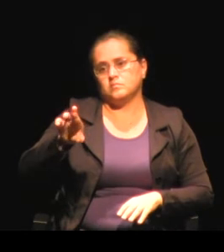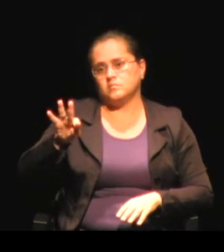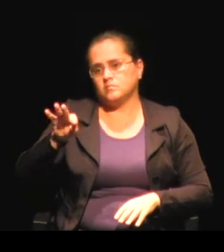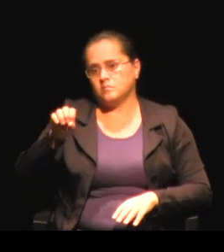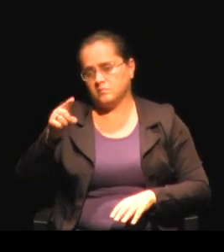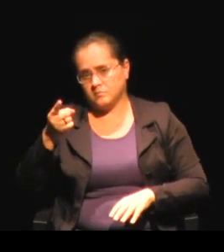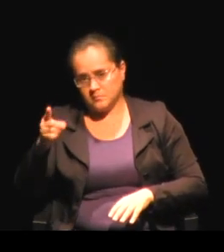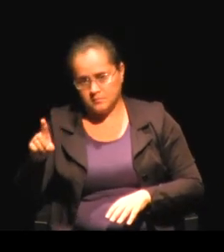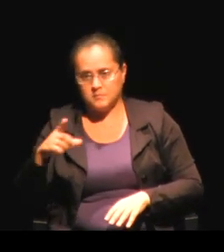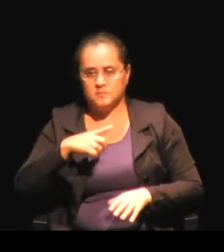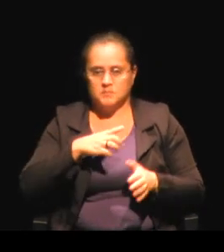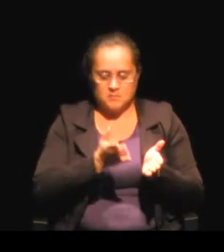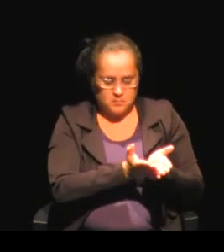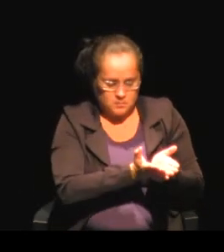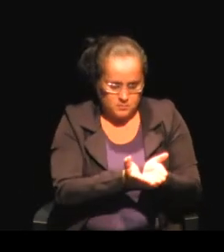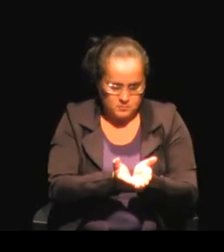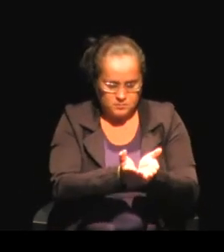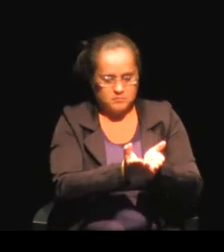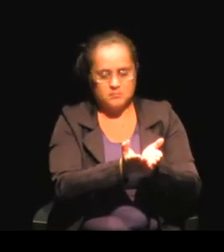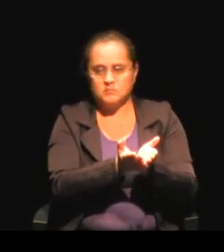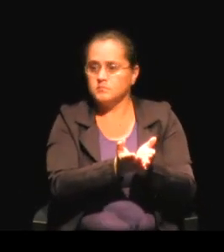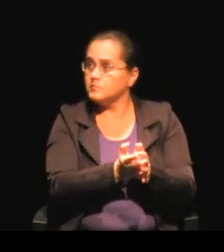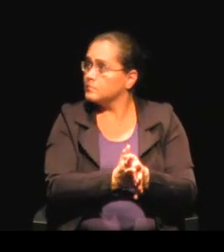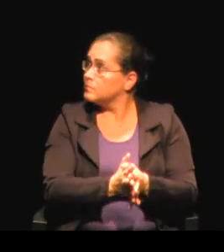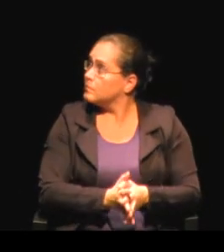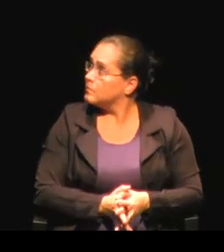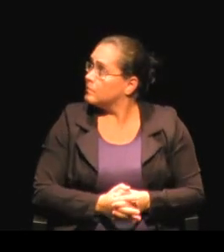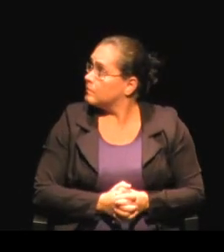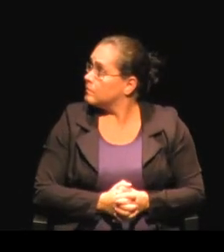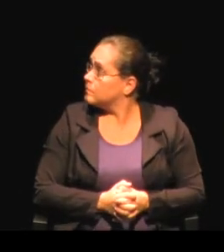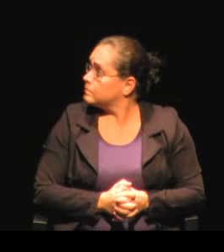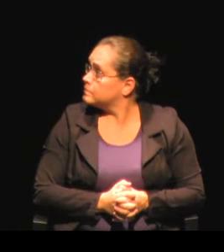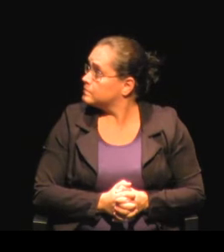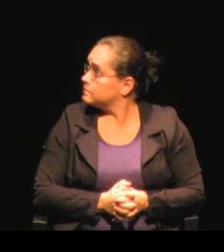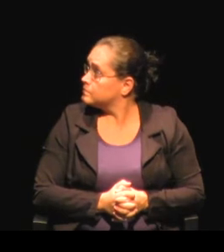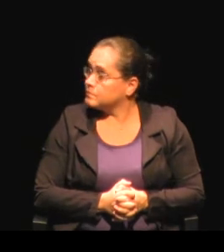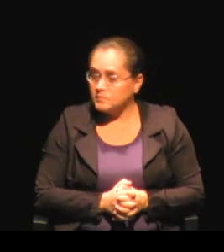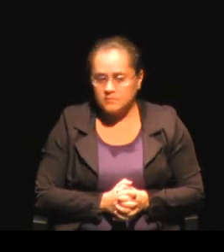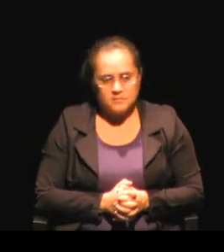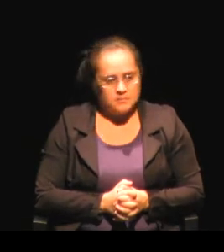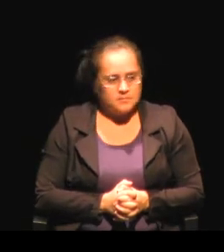Sertão, com essas velas quadradas demarcando,